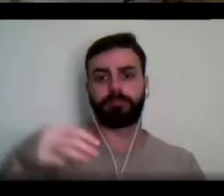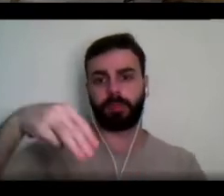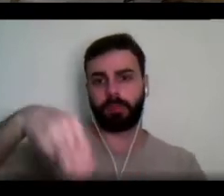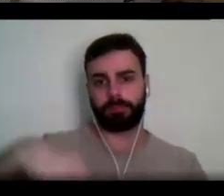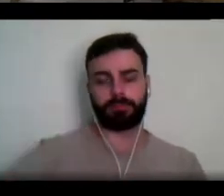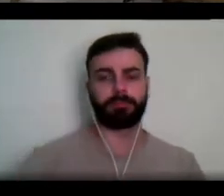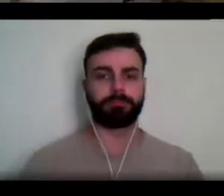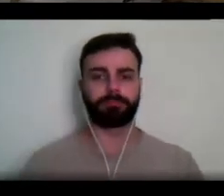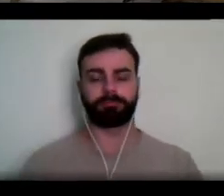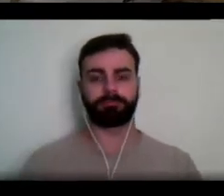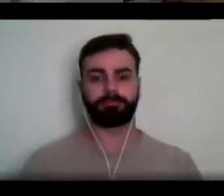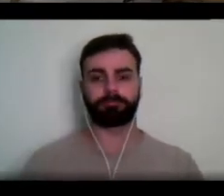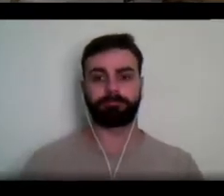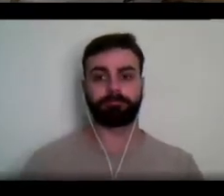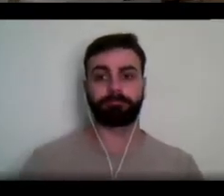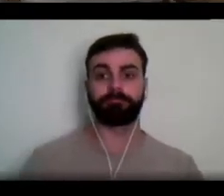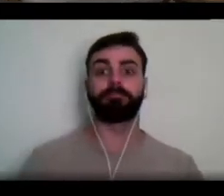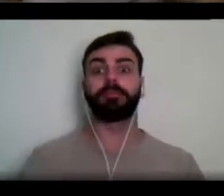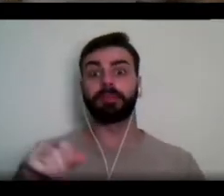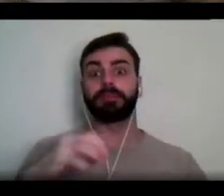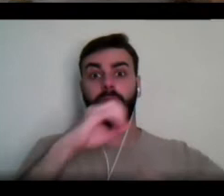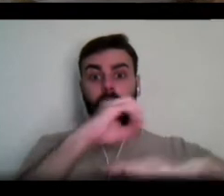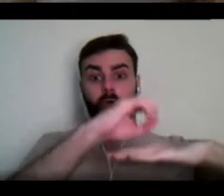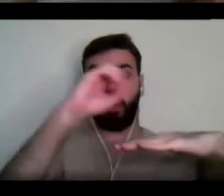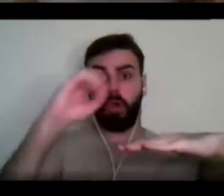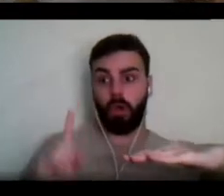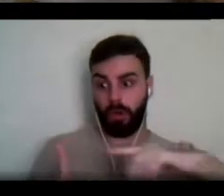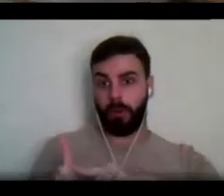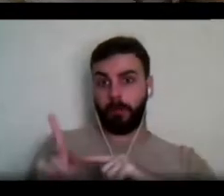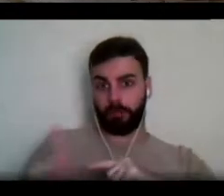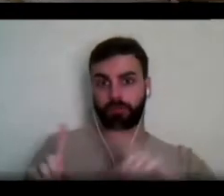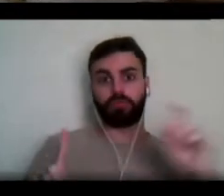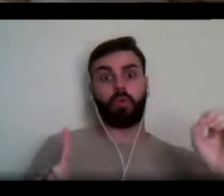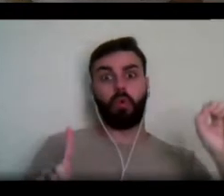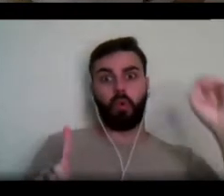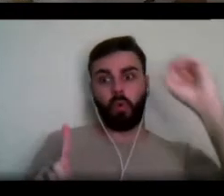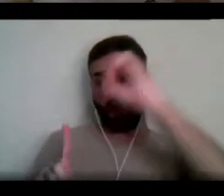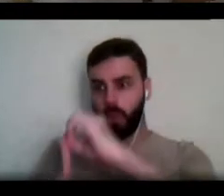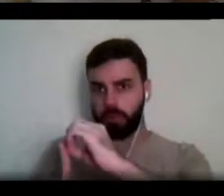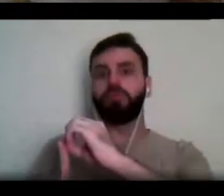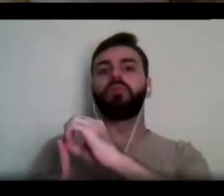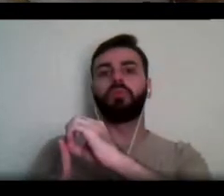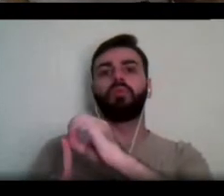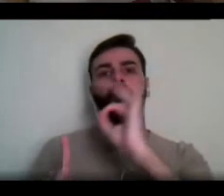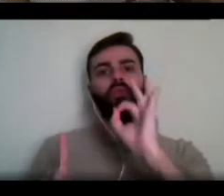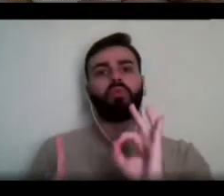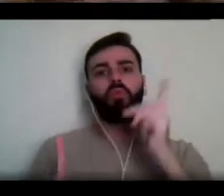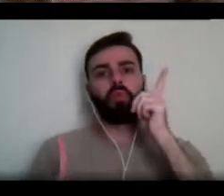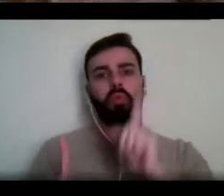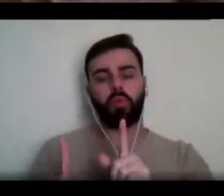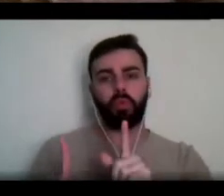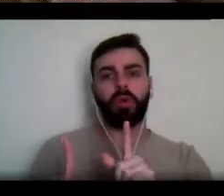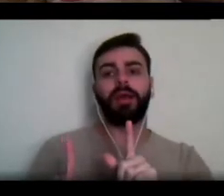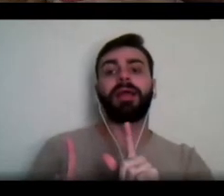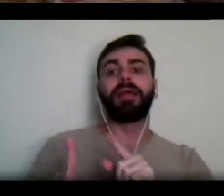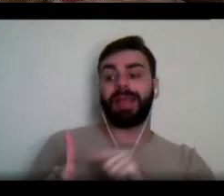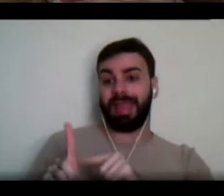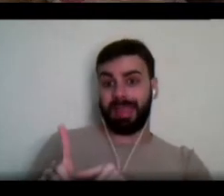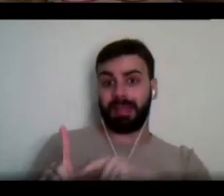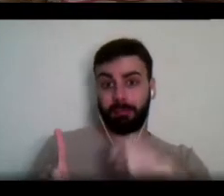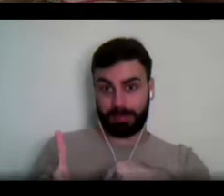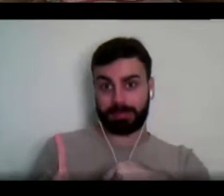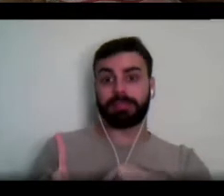3,6 metros. Então, para que o ovo atinja o professor, ele tem que estar